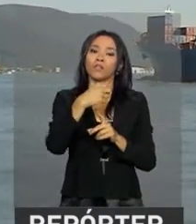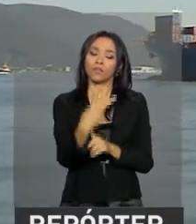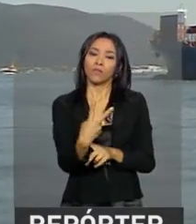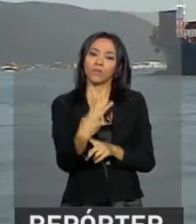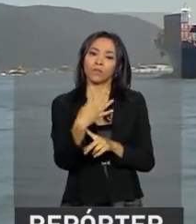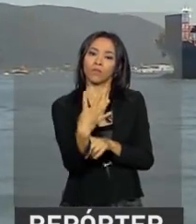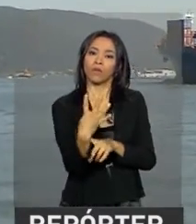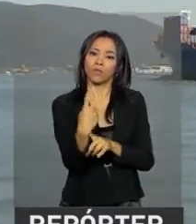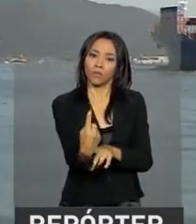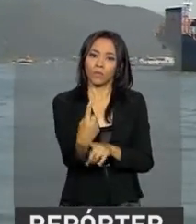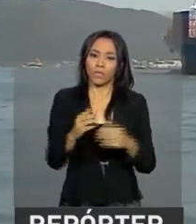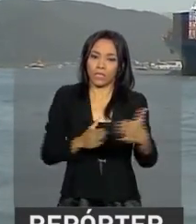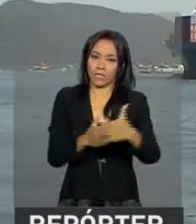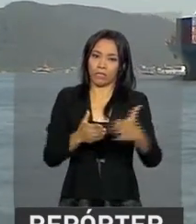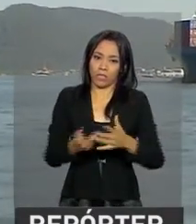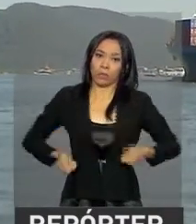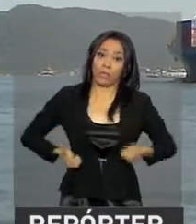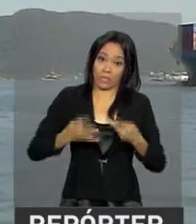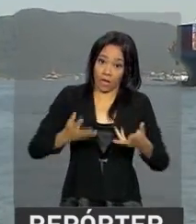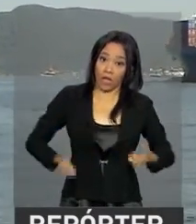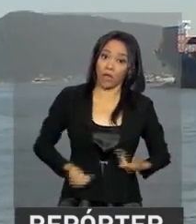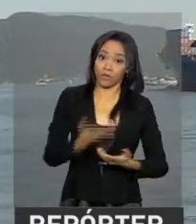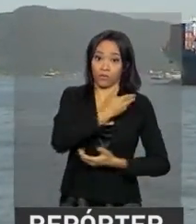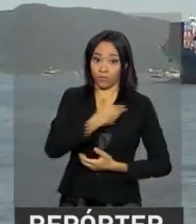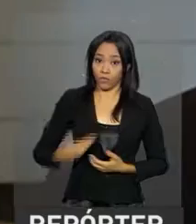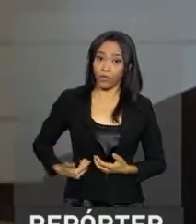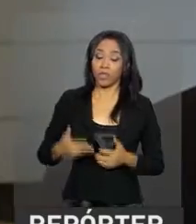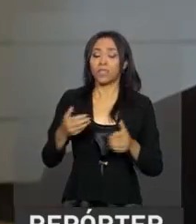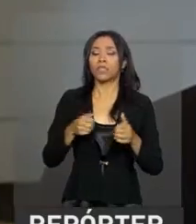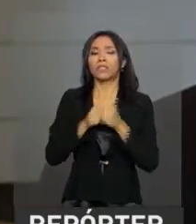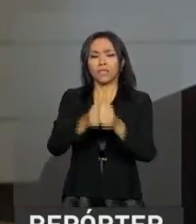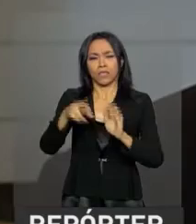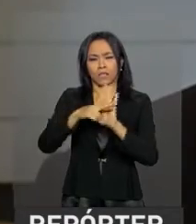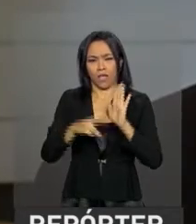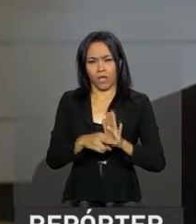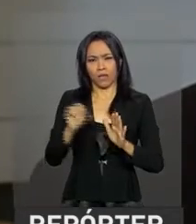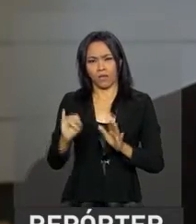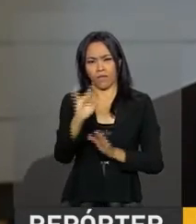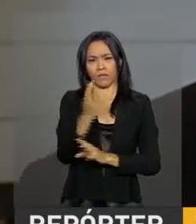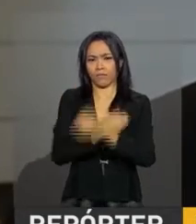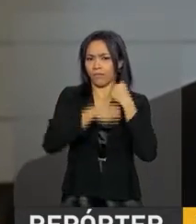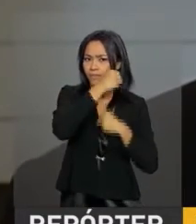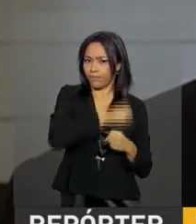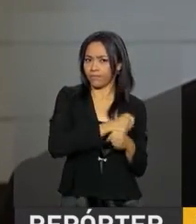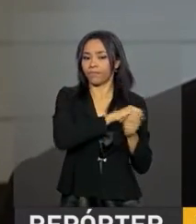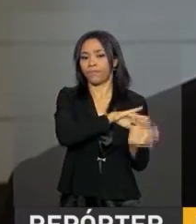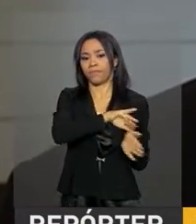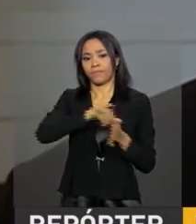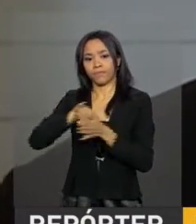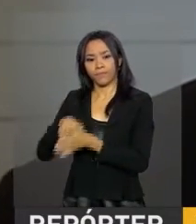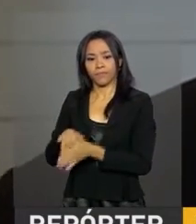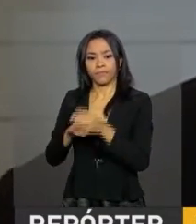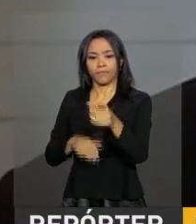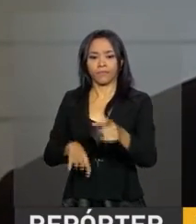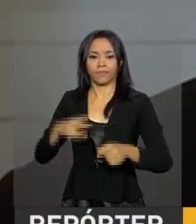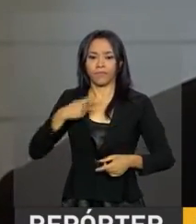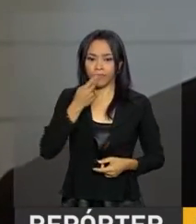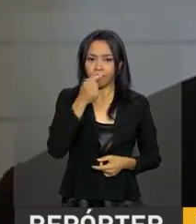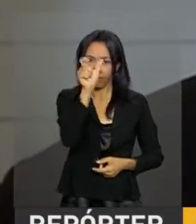crescimento dos gastos públicos a inflação do ano anterior sem dúvida nenhuma a mostra uma disposição